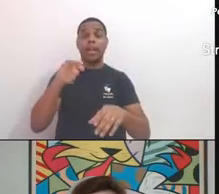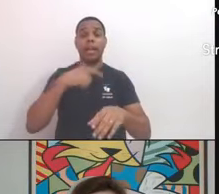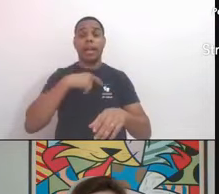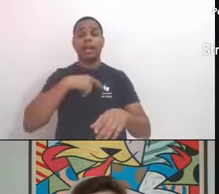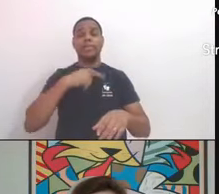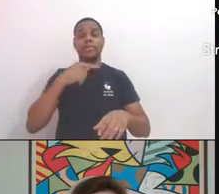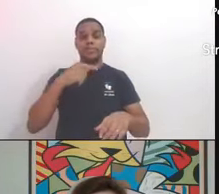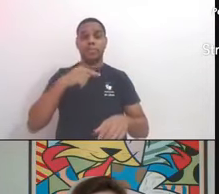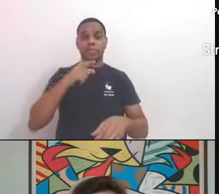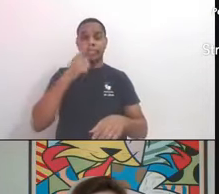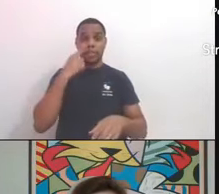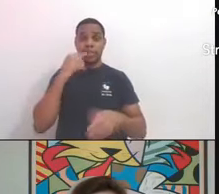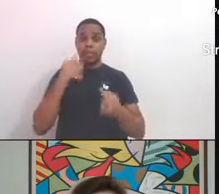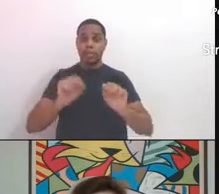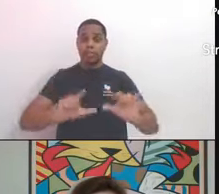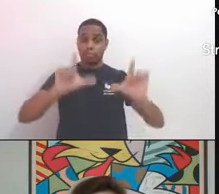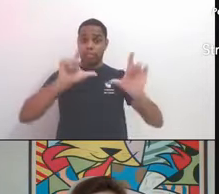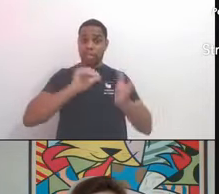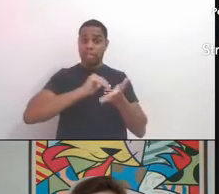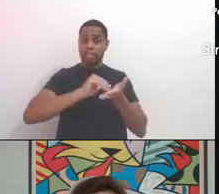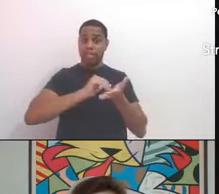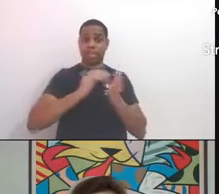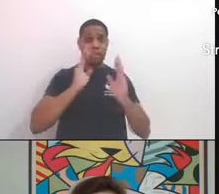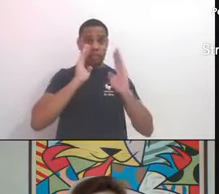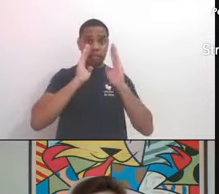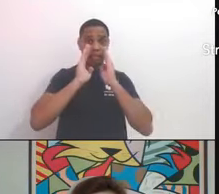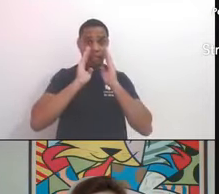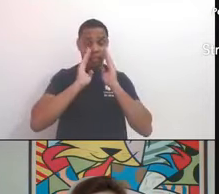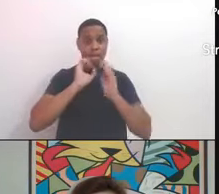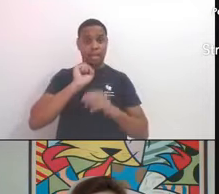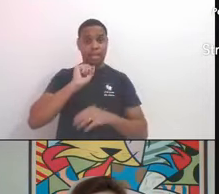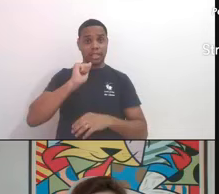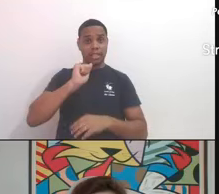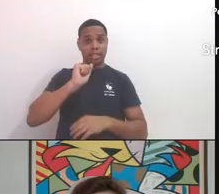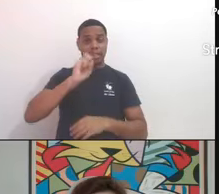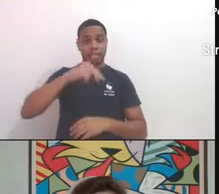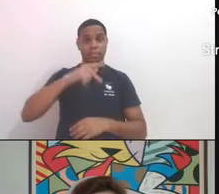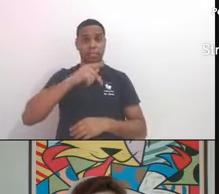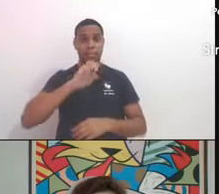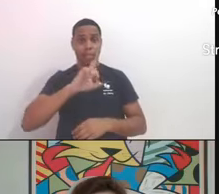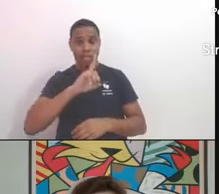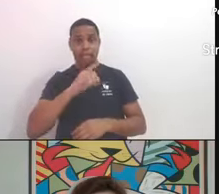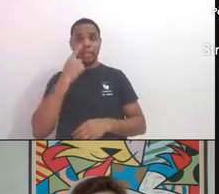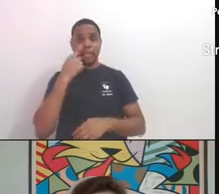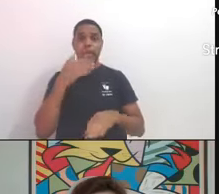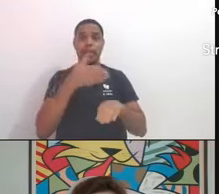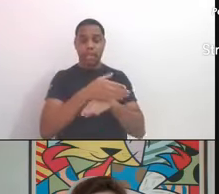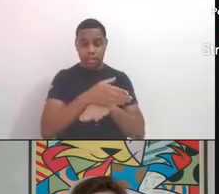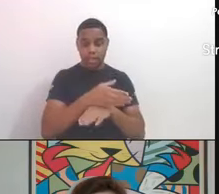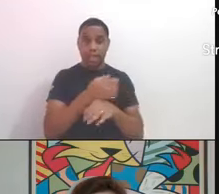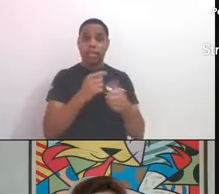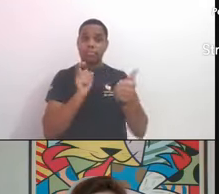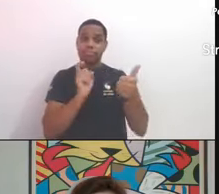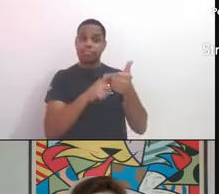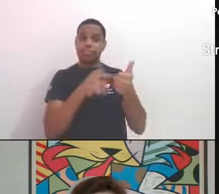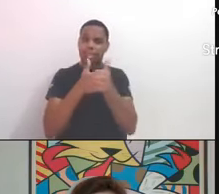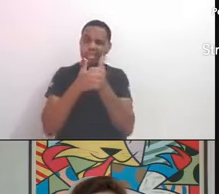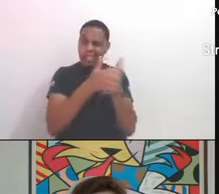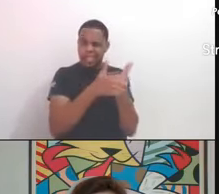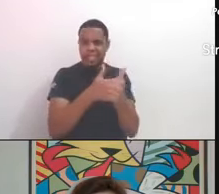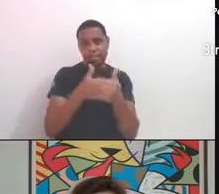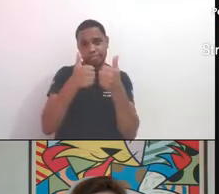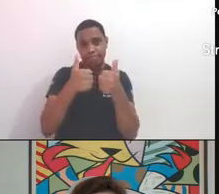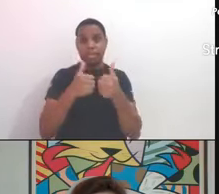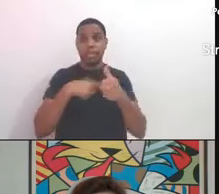na página da Secretaria, da CIMIPED, entrem lá e sigam a página da CIMIPED. Nós estamos